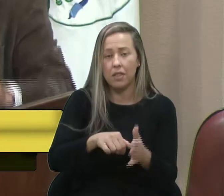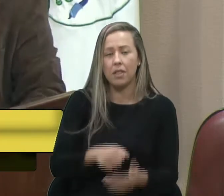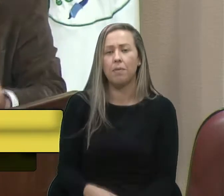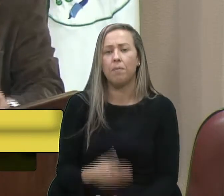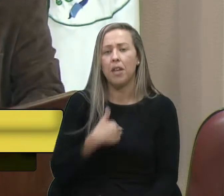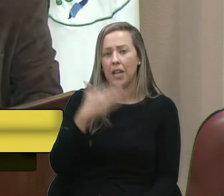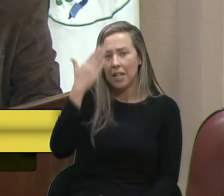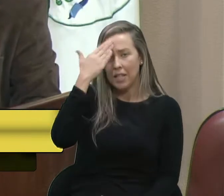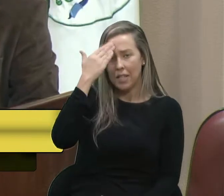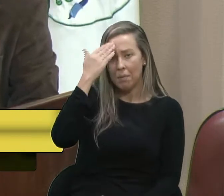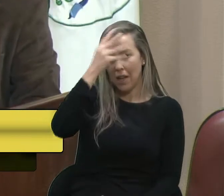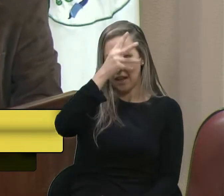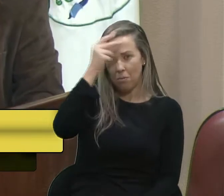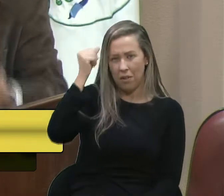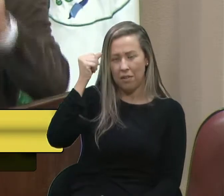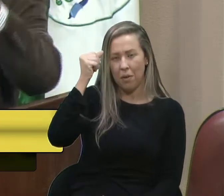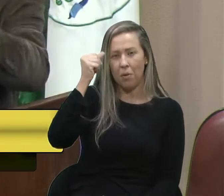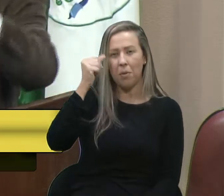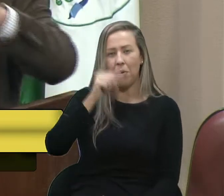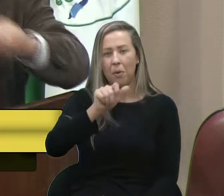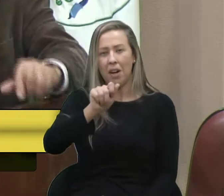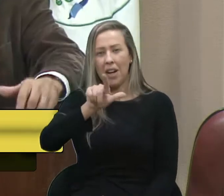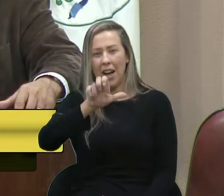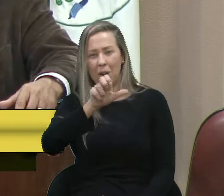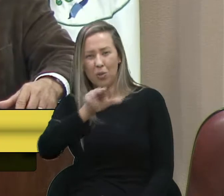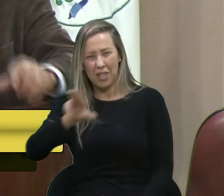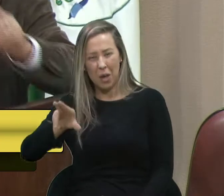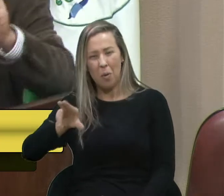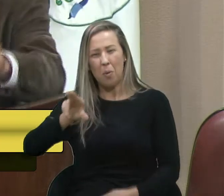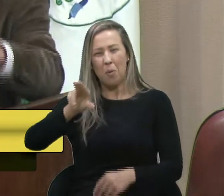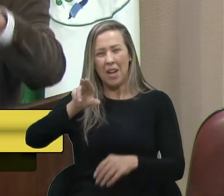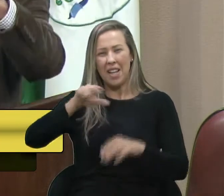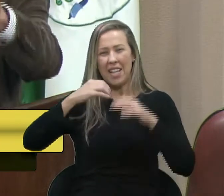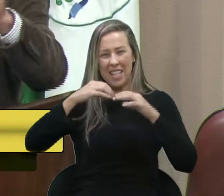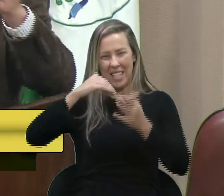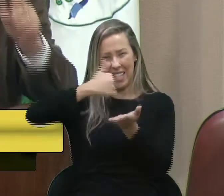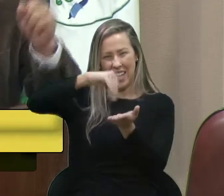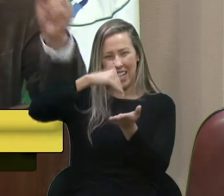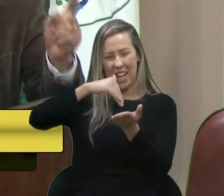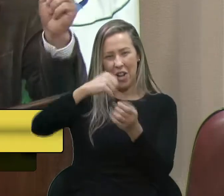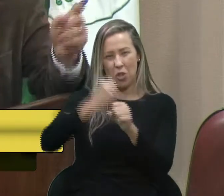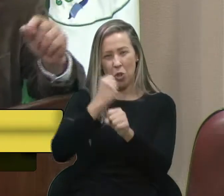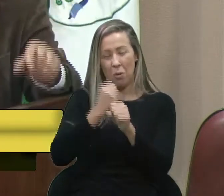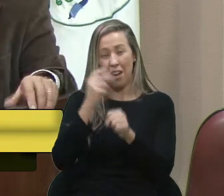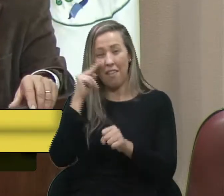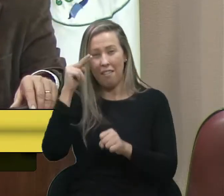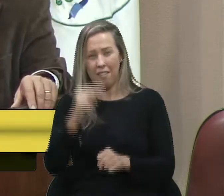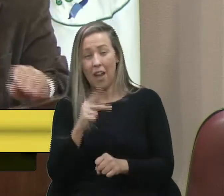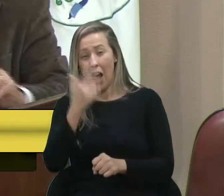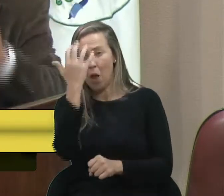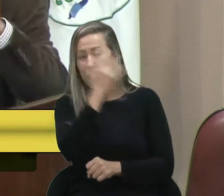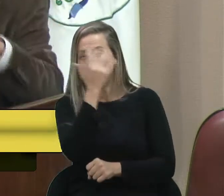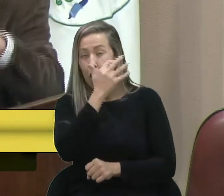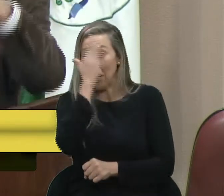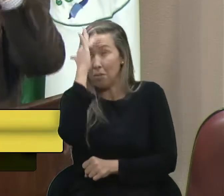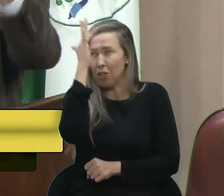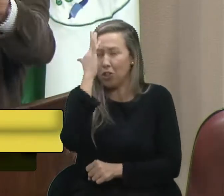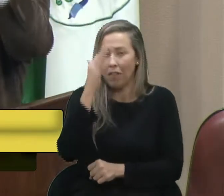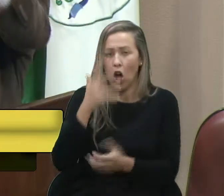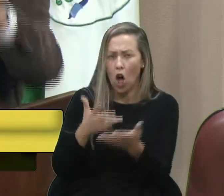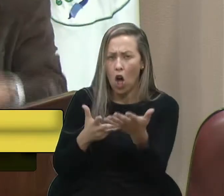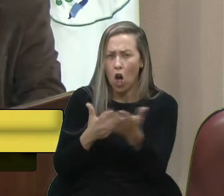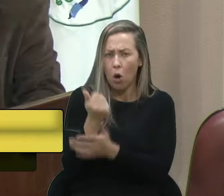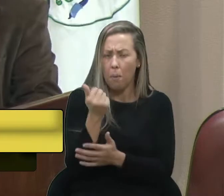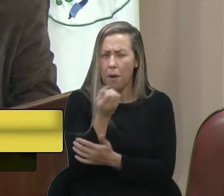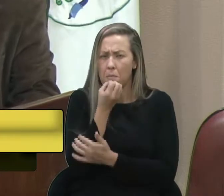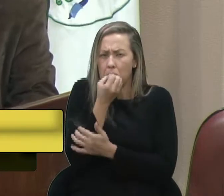sabendo que o prefeito Alceu e o secretário de obras na época, vendo, deslumbrando isso, era o Adiló, e fez uma compra muito